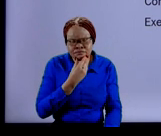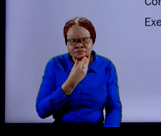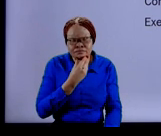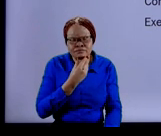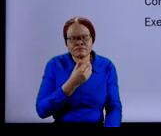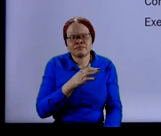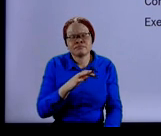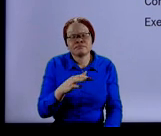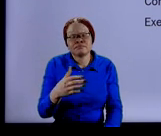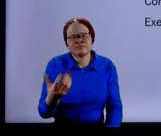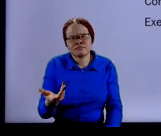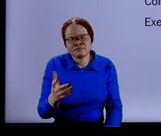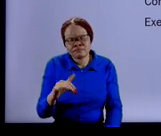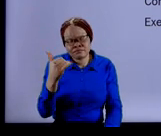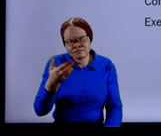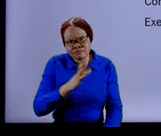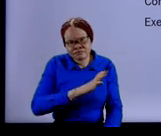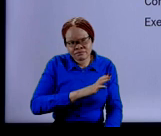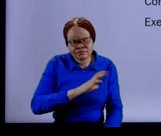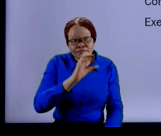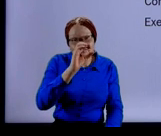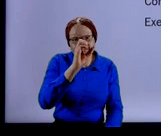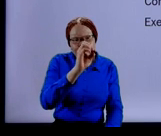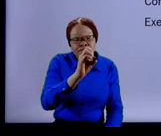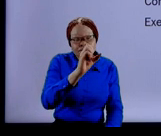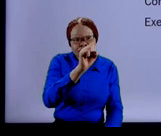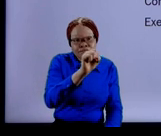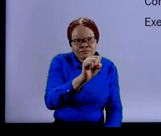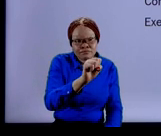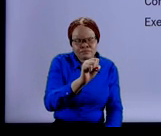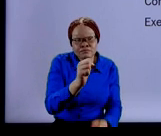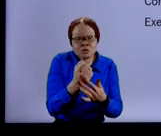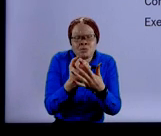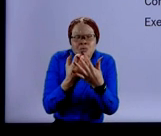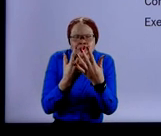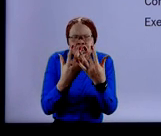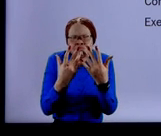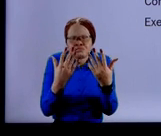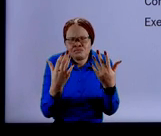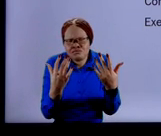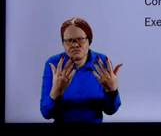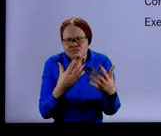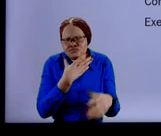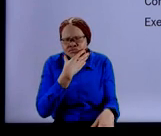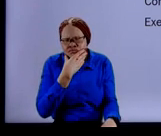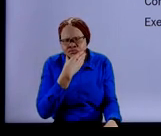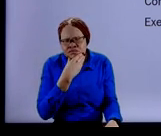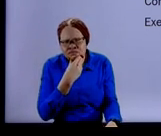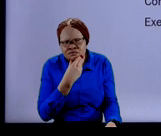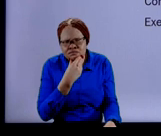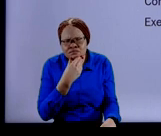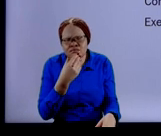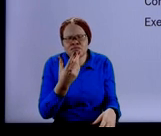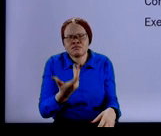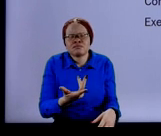quanto ao G bom e depois temos hoje que é do plural e do masculino